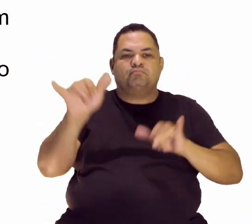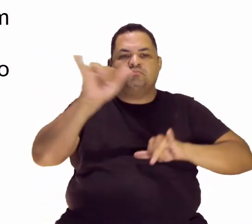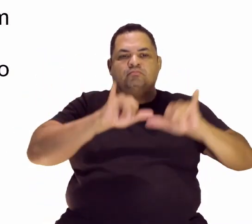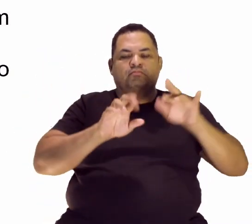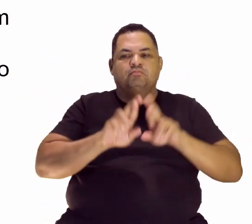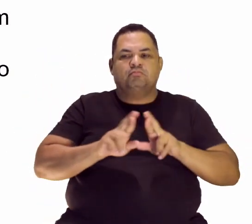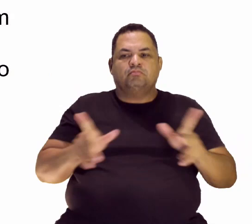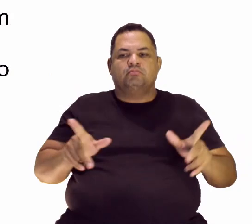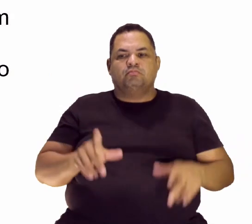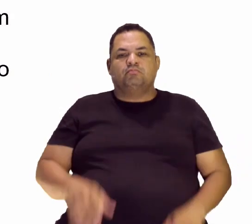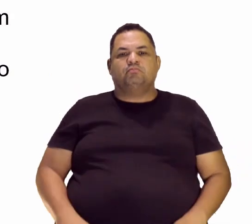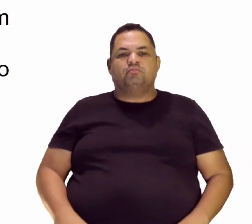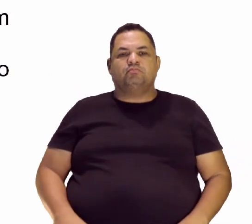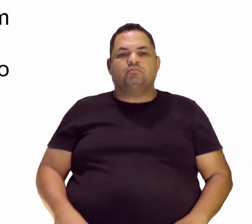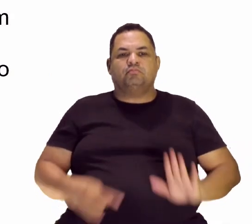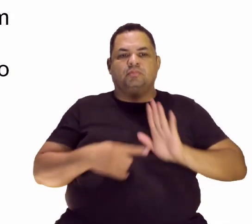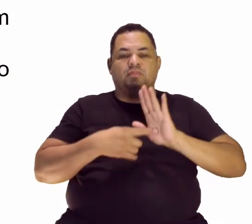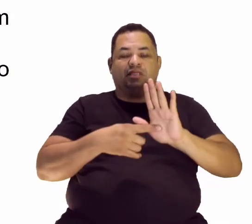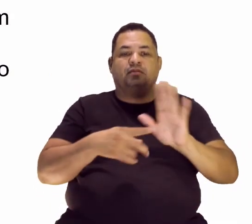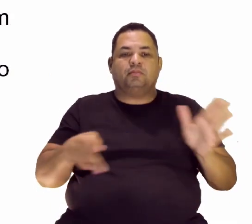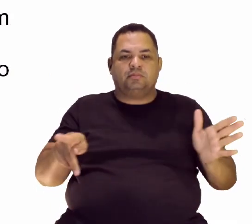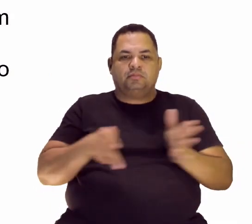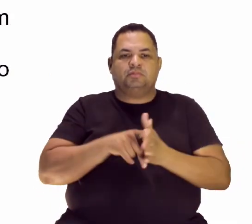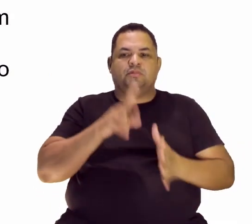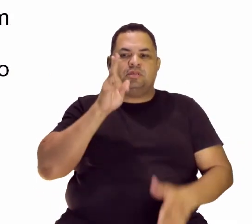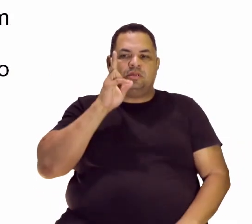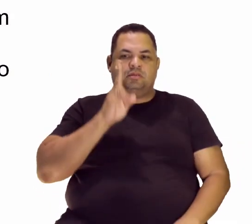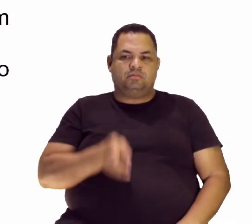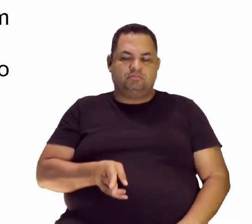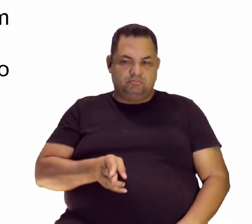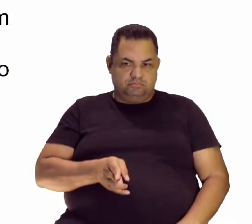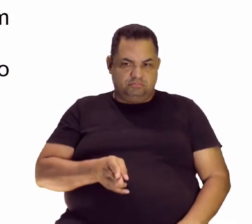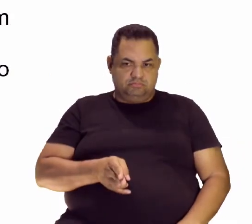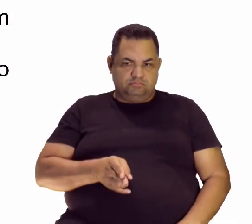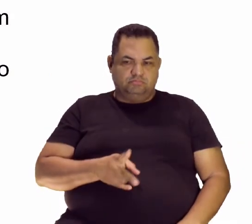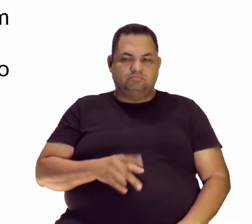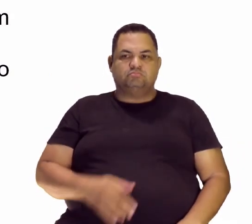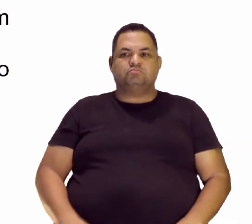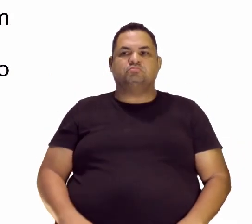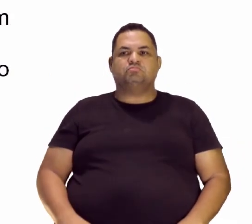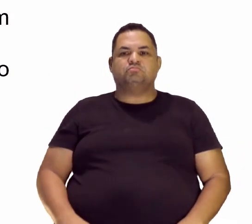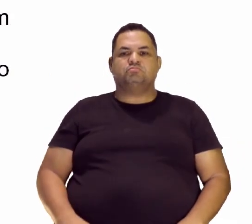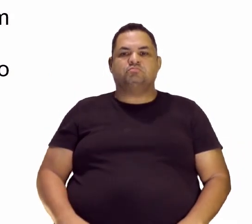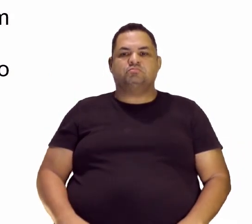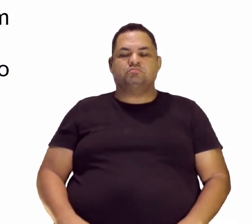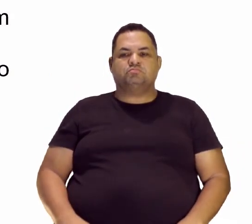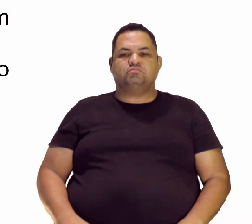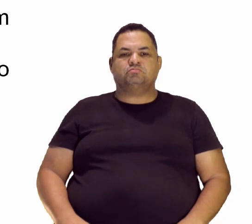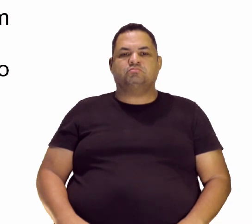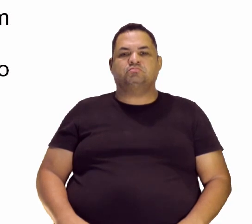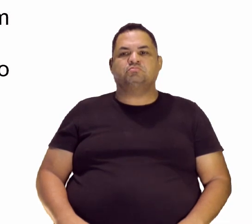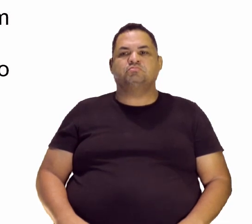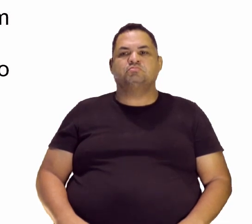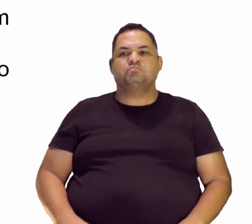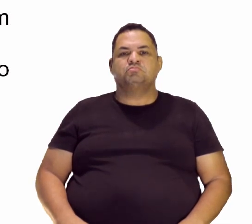diferentes, não, eles apresentam propriedades iguais, apresentam as mesmas semelhantes